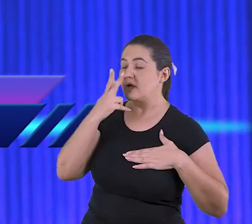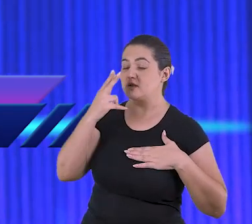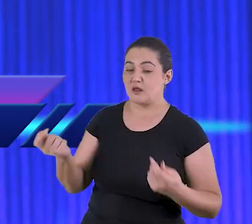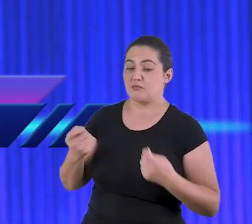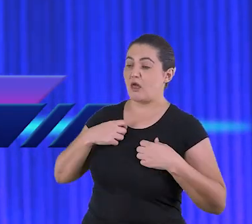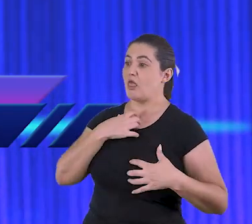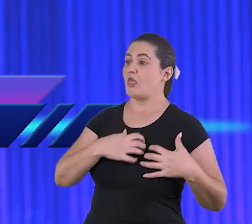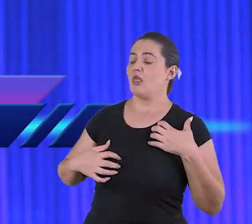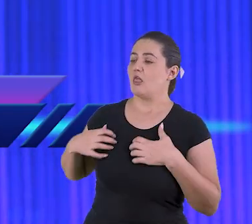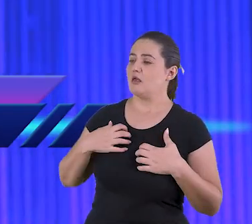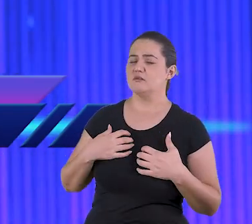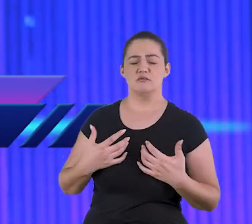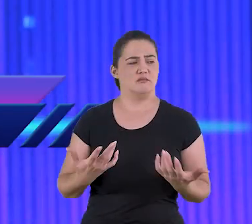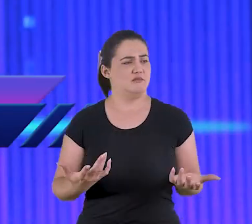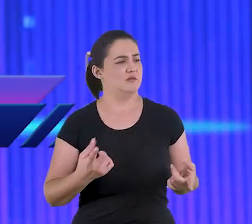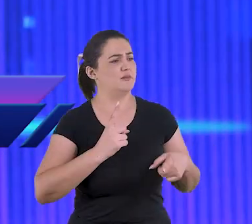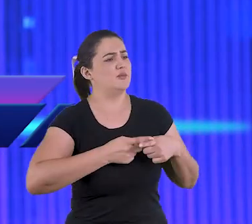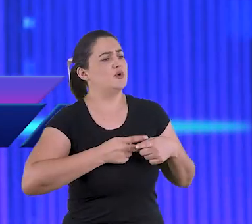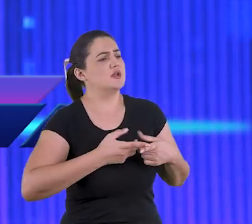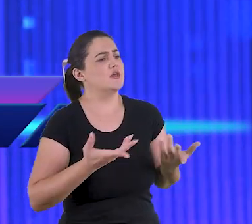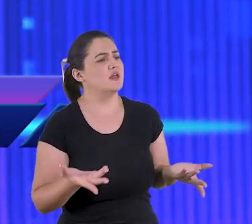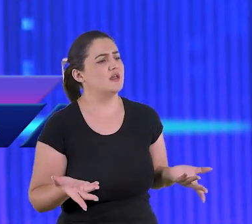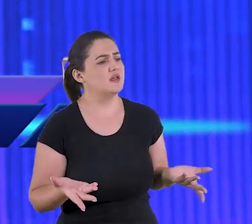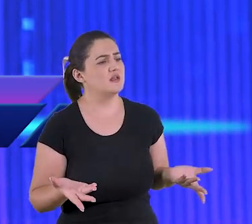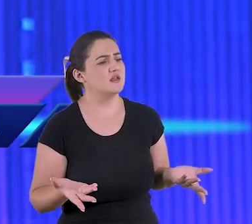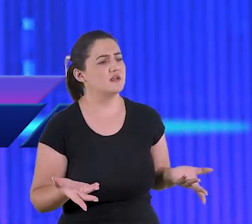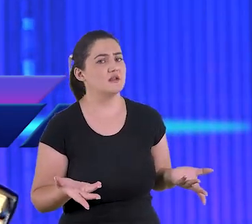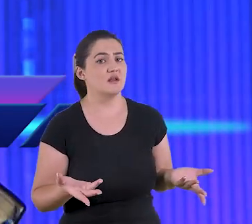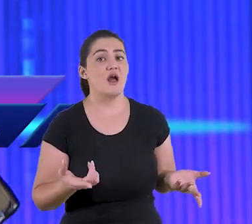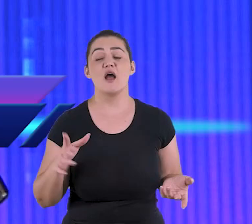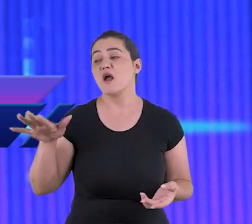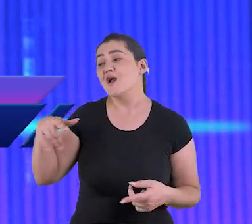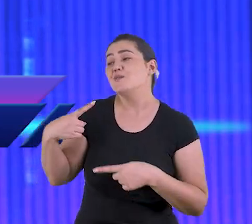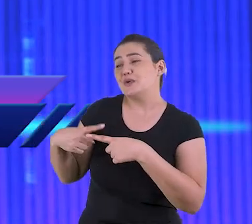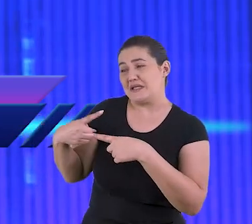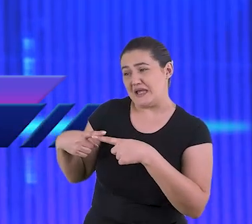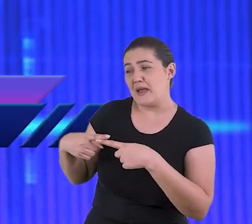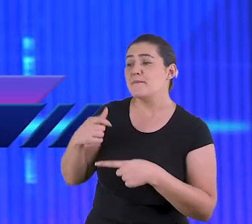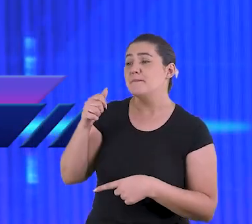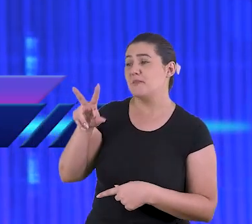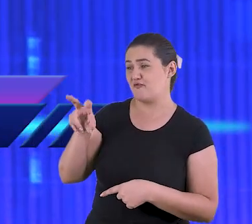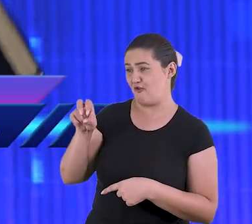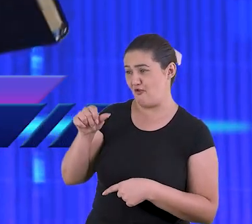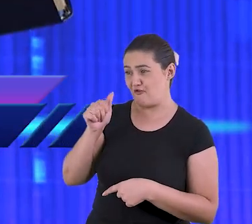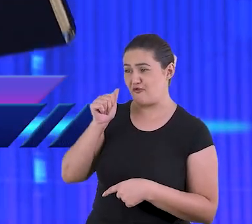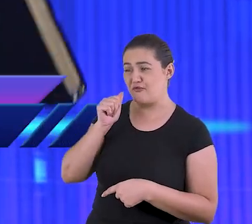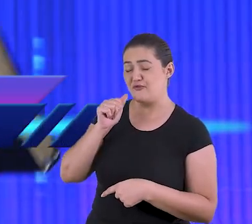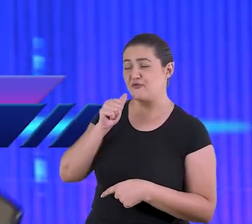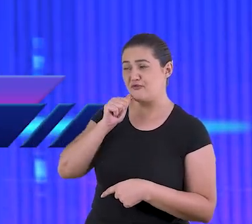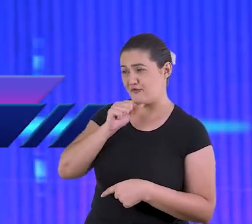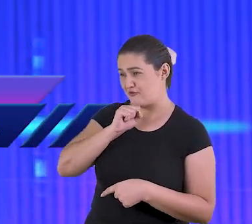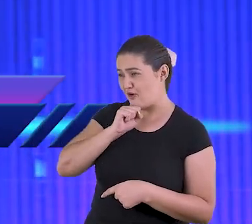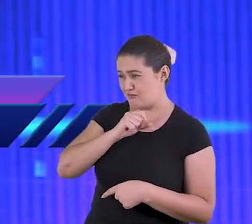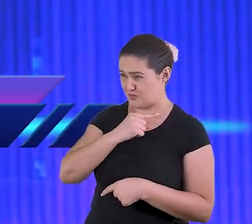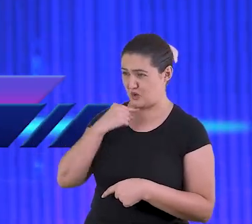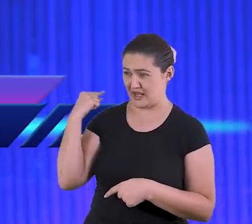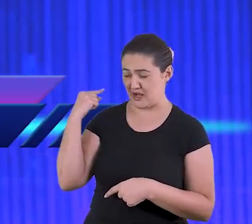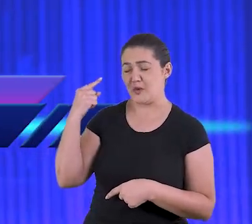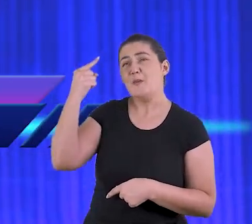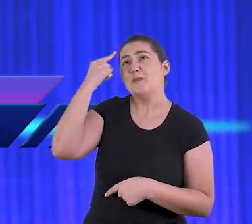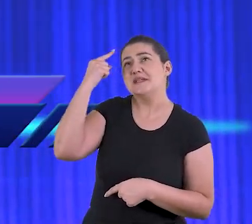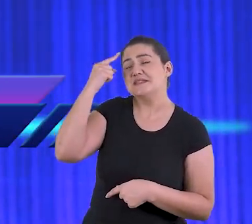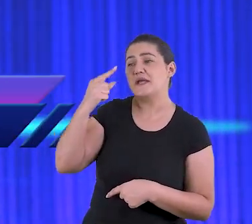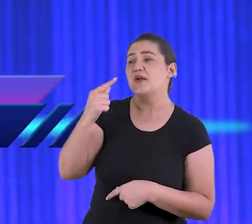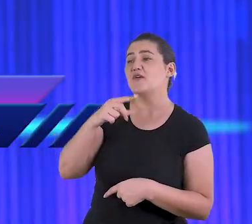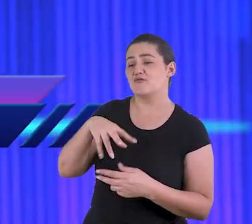susto e falei: por quê? E ela disse: porque eu pensei que a minha avó, que eu tanto amo, estava no